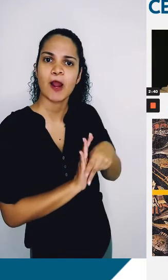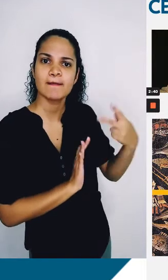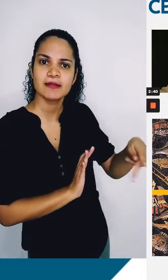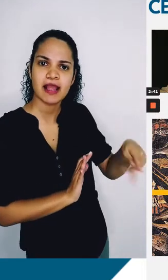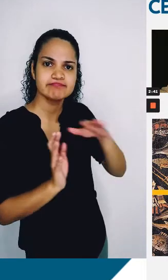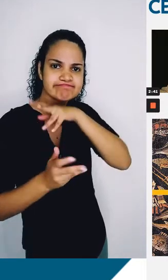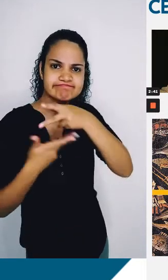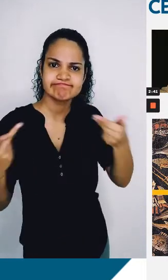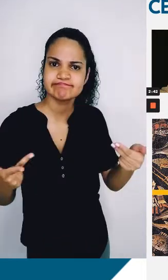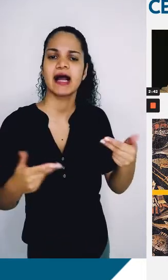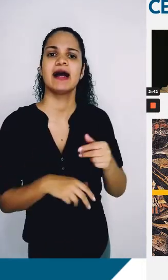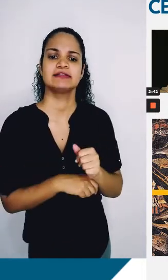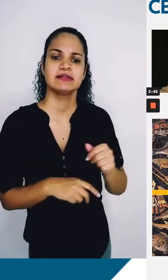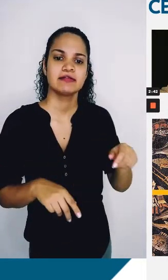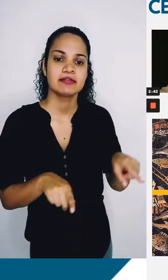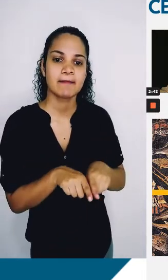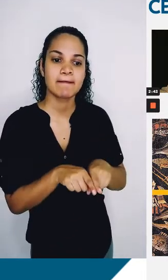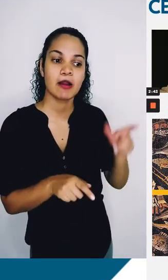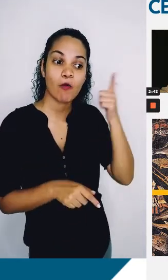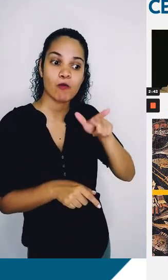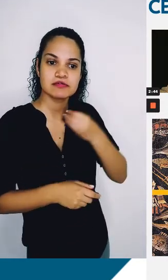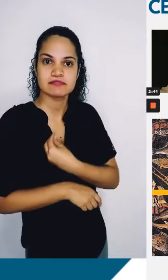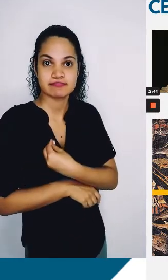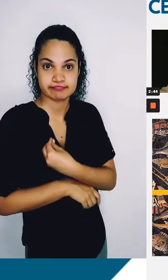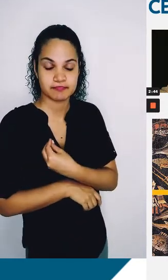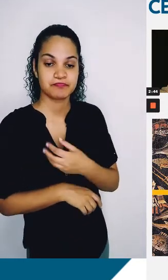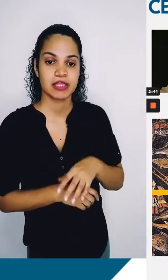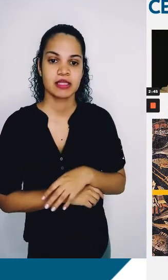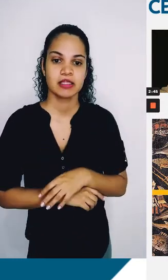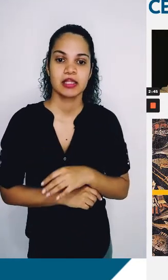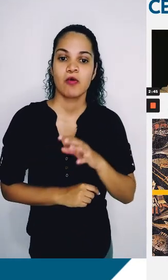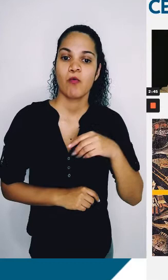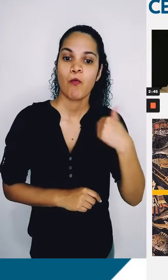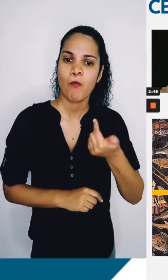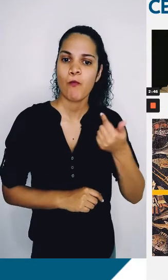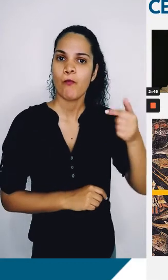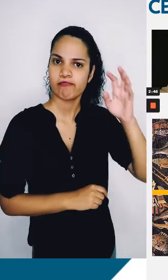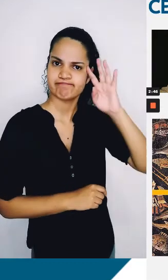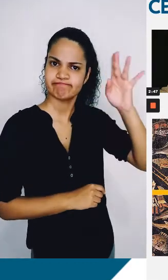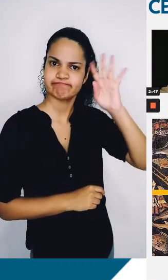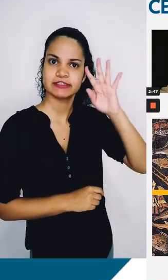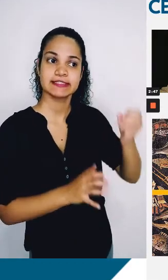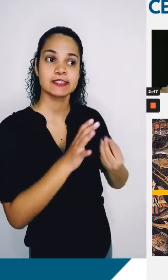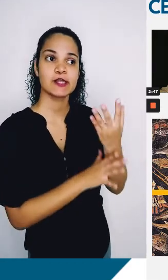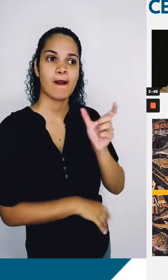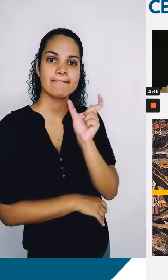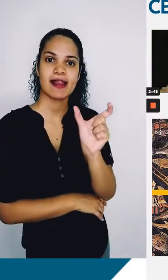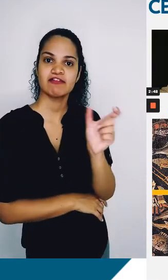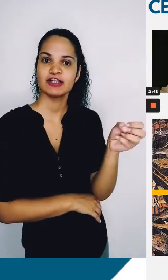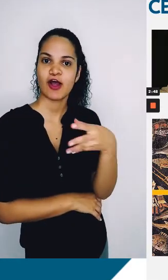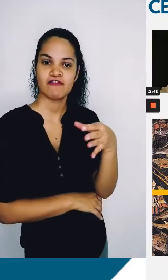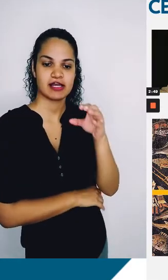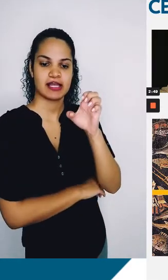para manutenção da sua própria sobrevivência. Em 1869, Ernest Haeckel cunhou a palavra